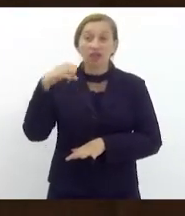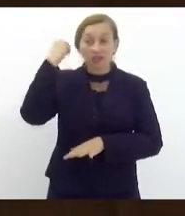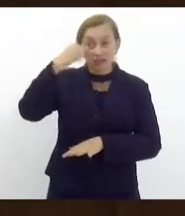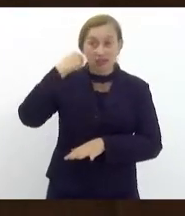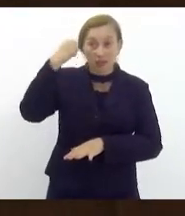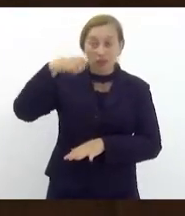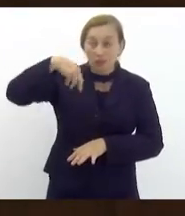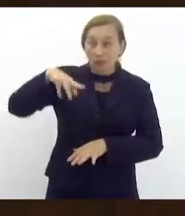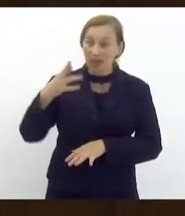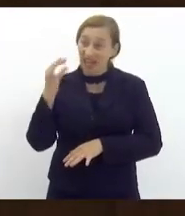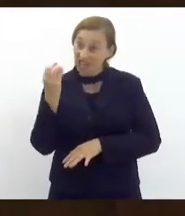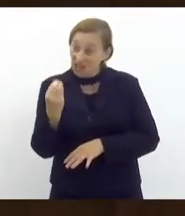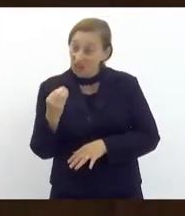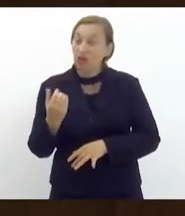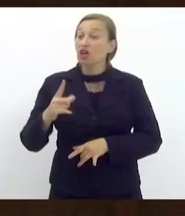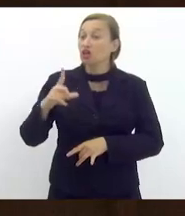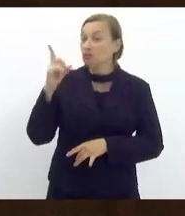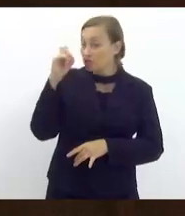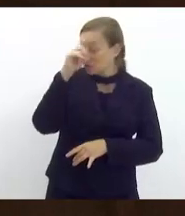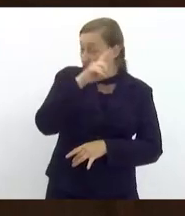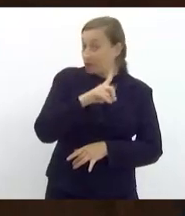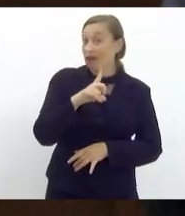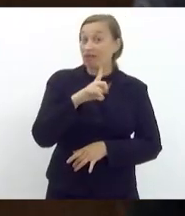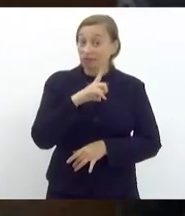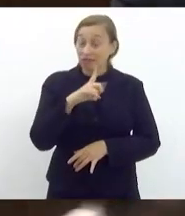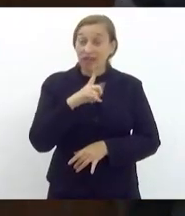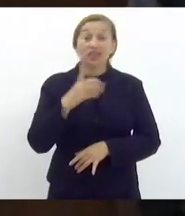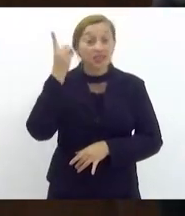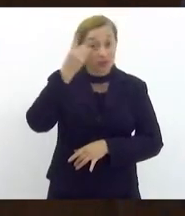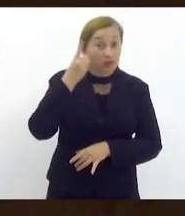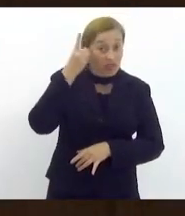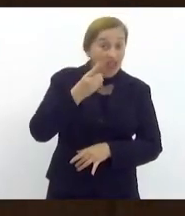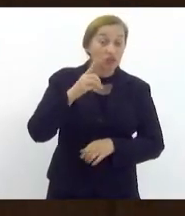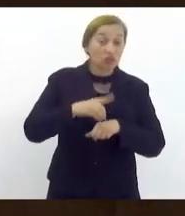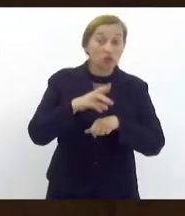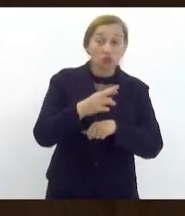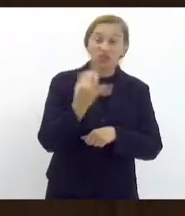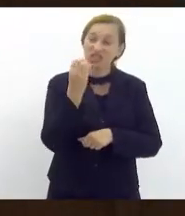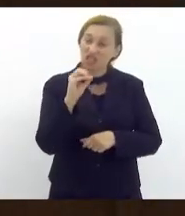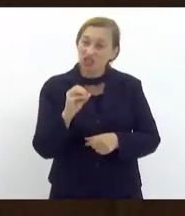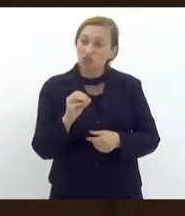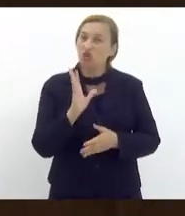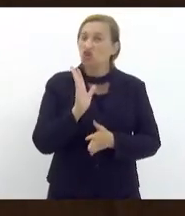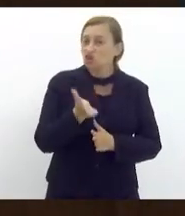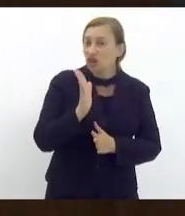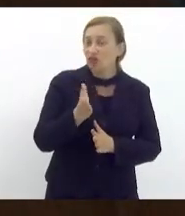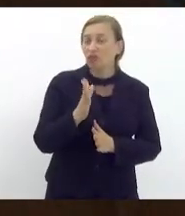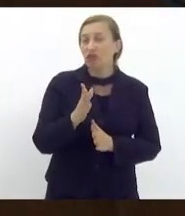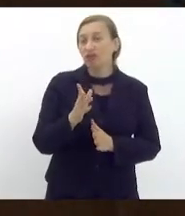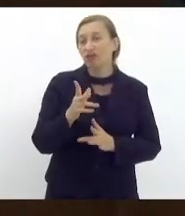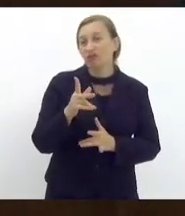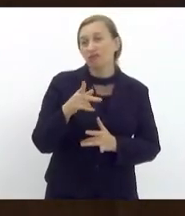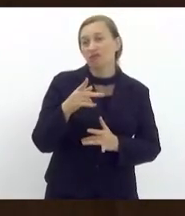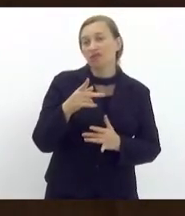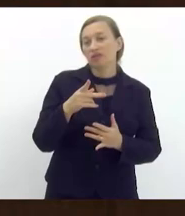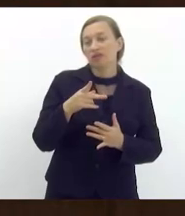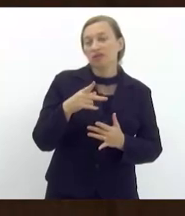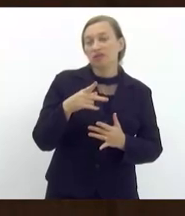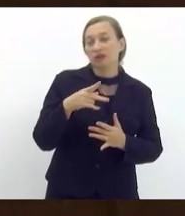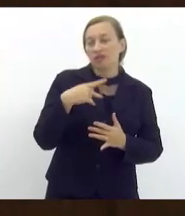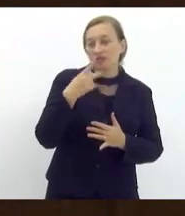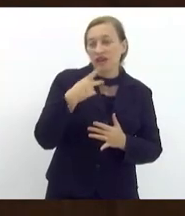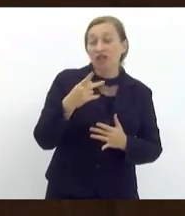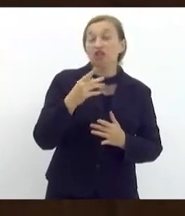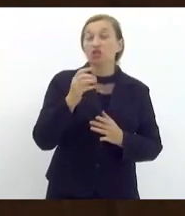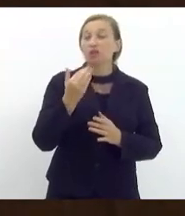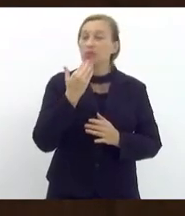Marquinhos que há uma dificuldade Deputado Dr Serginho que já foi dado parecia menos que fosse chamado de trabalho